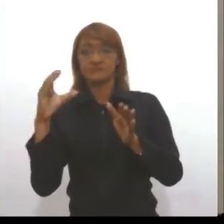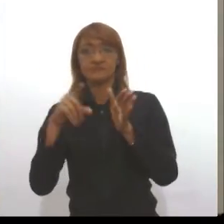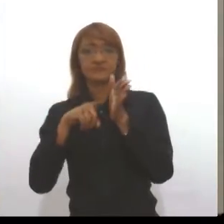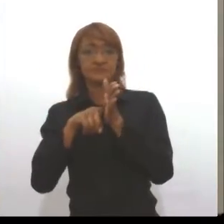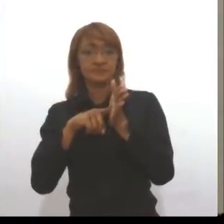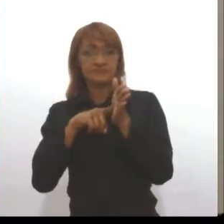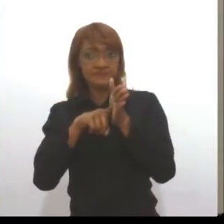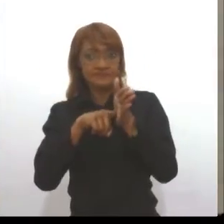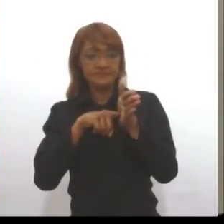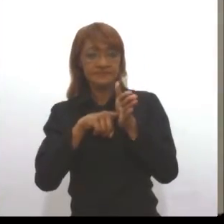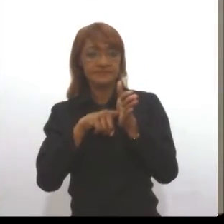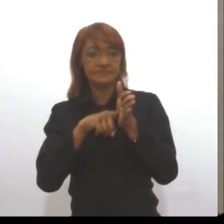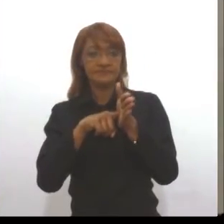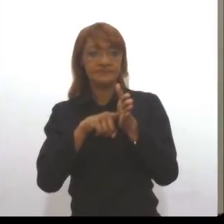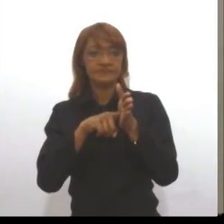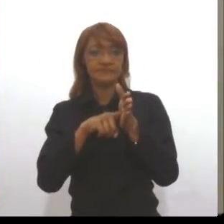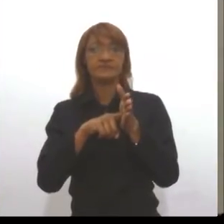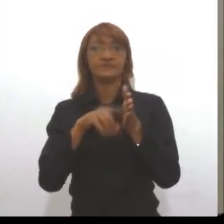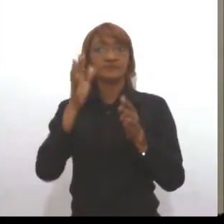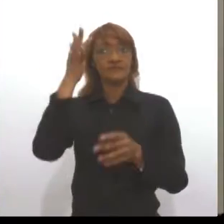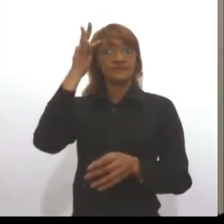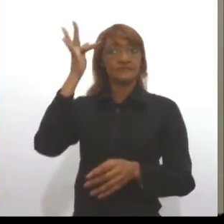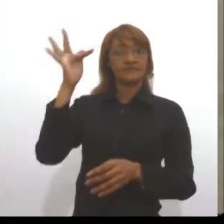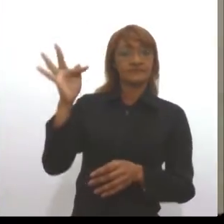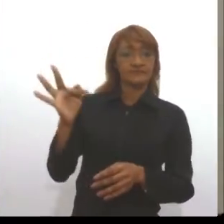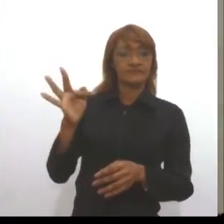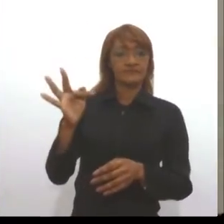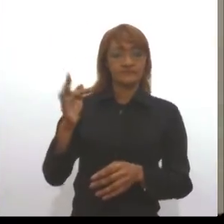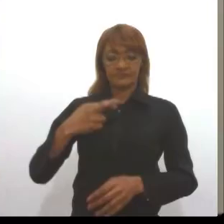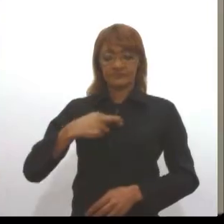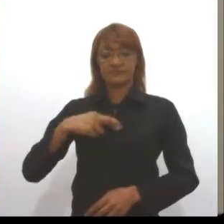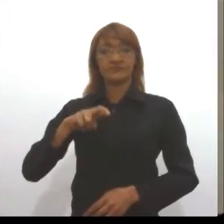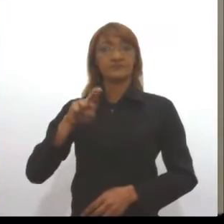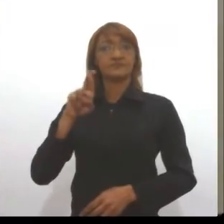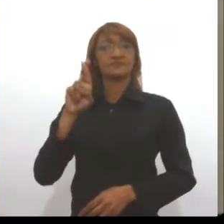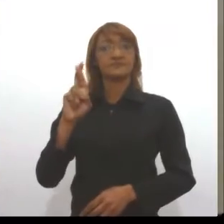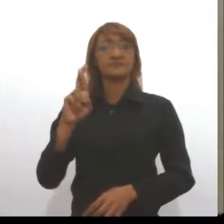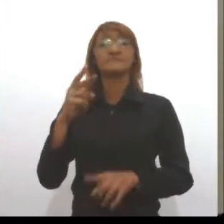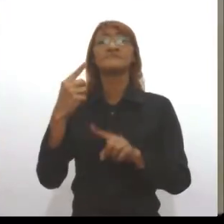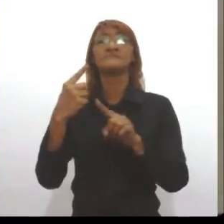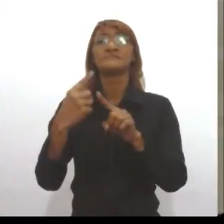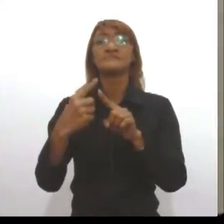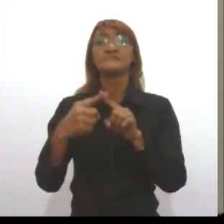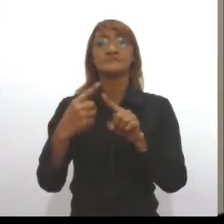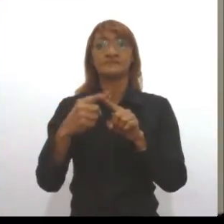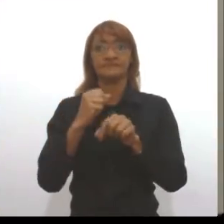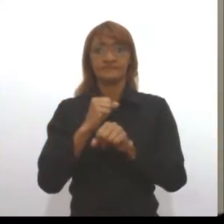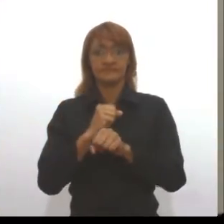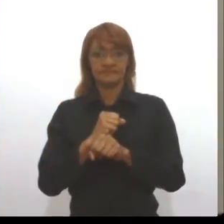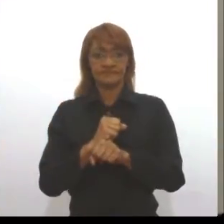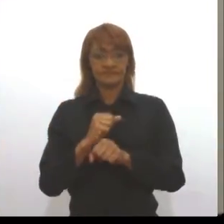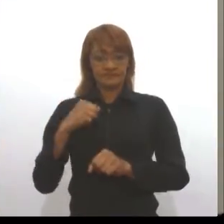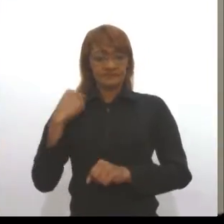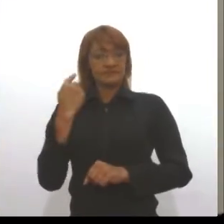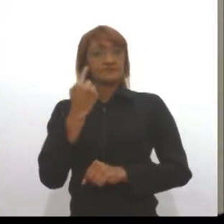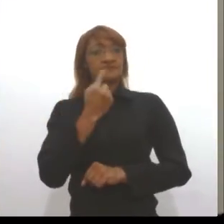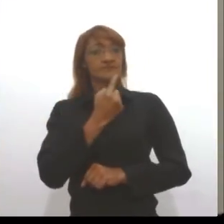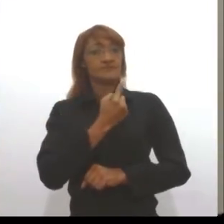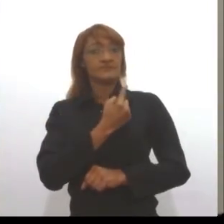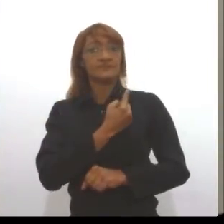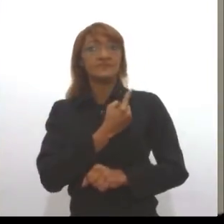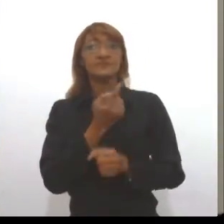que pesquisa, a filosofia e a religião. Porque o que a gente